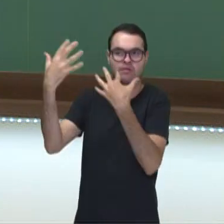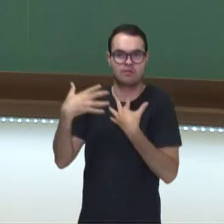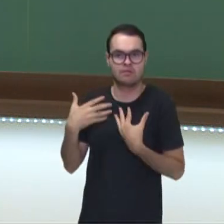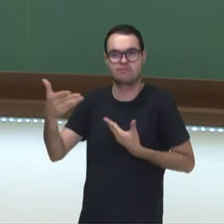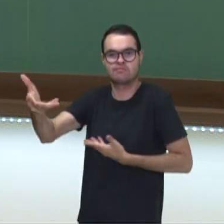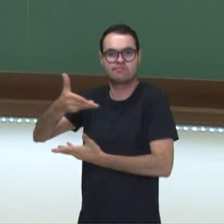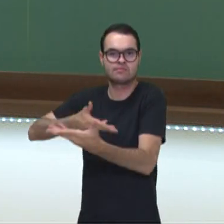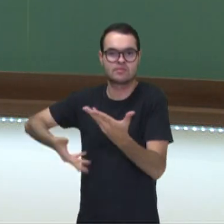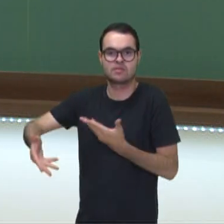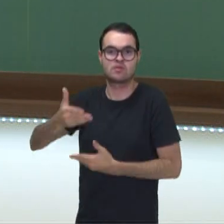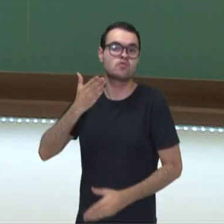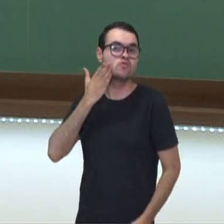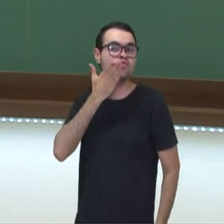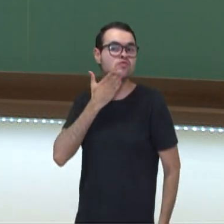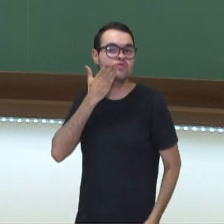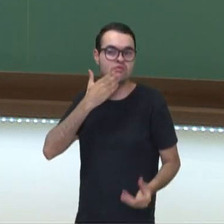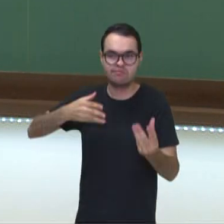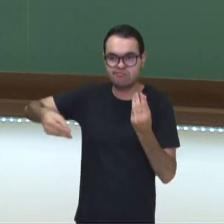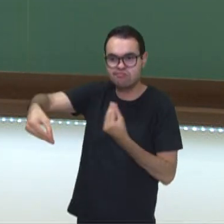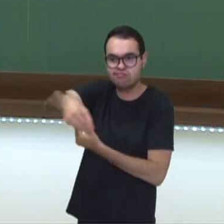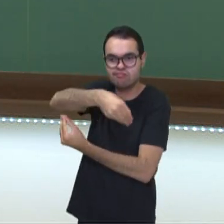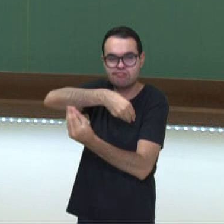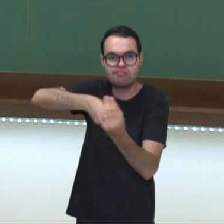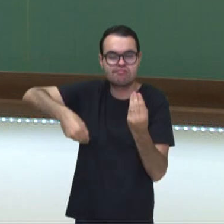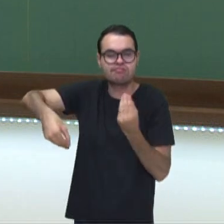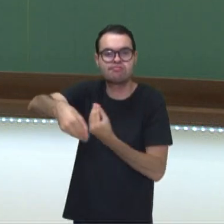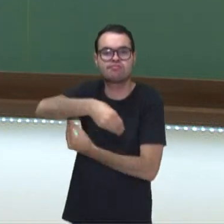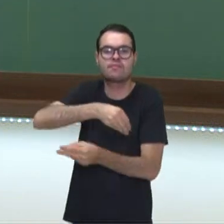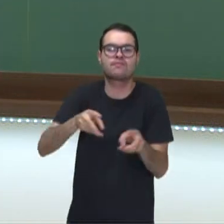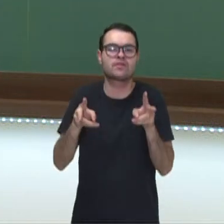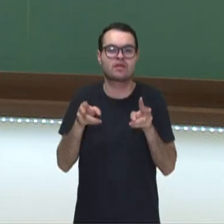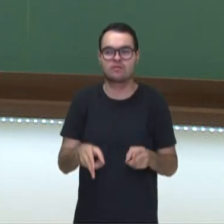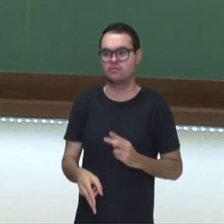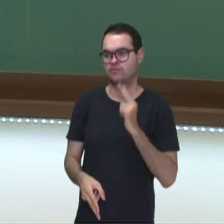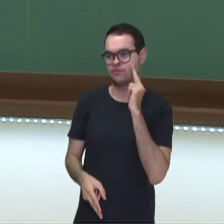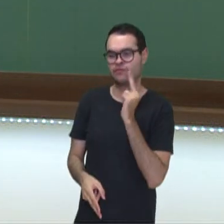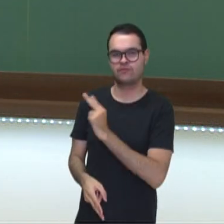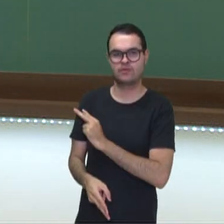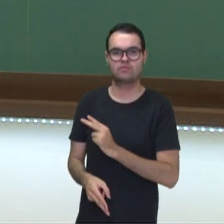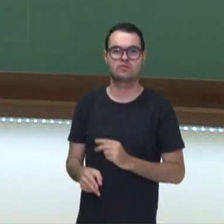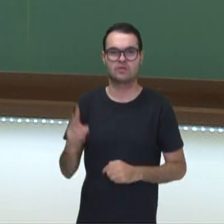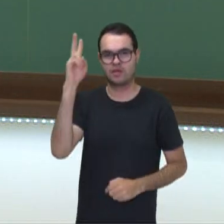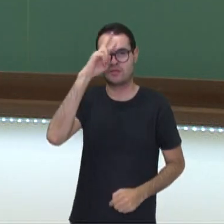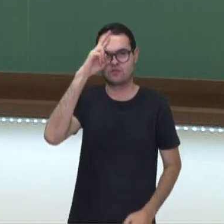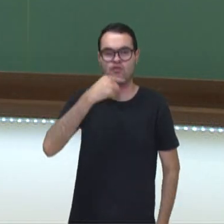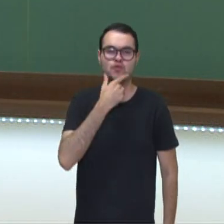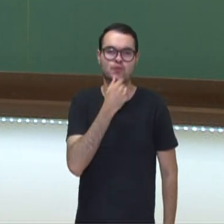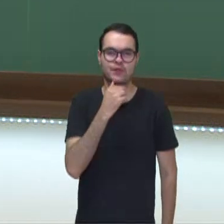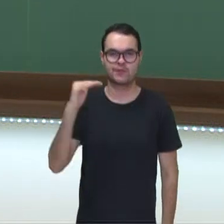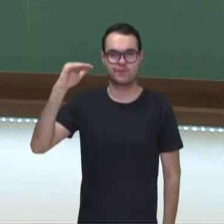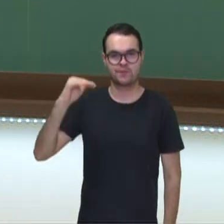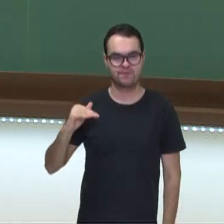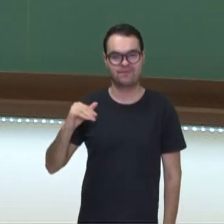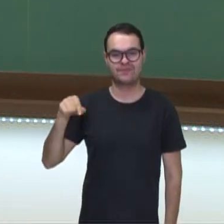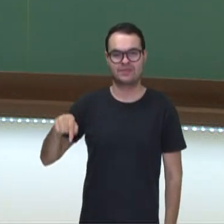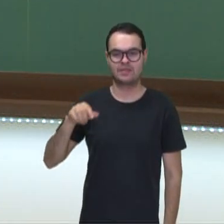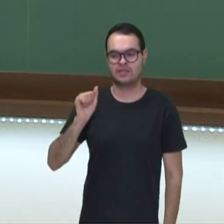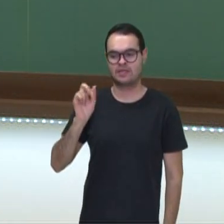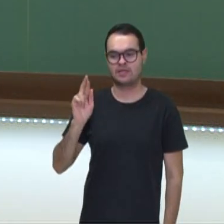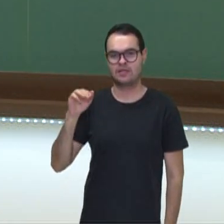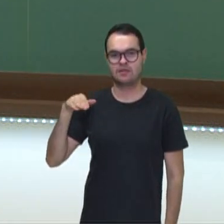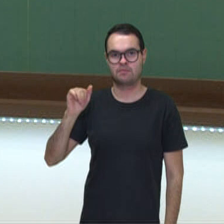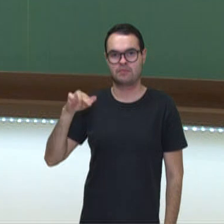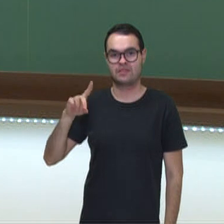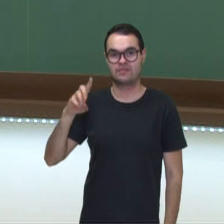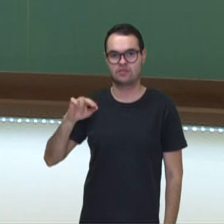esses discursos se atravessam, como é o caso aqui do que a gente viu na história do Armandinho, que tem o seu discurso